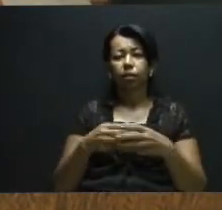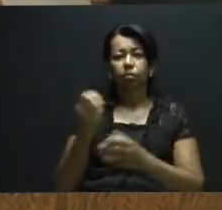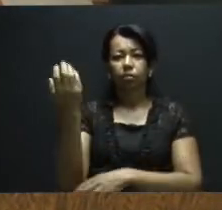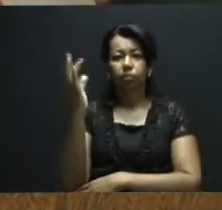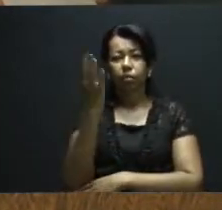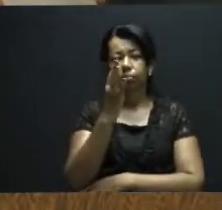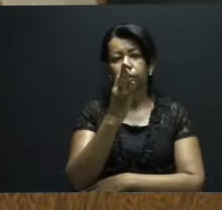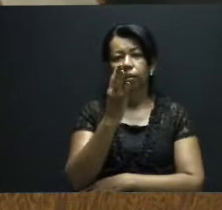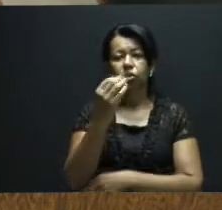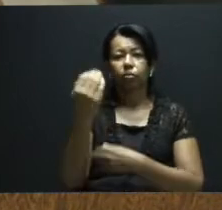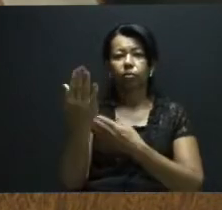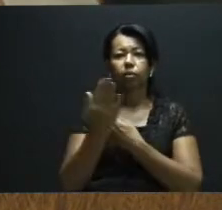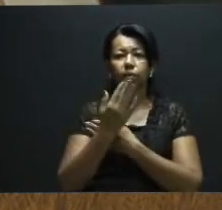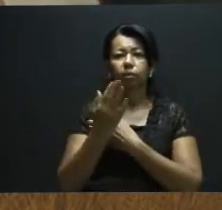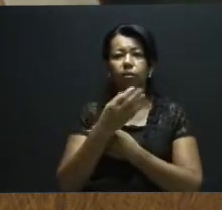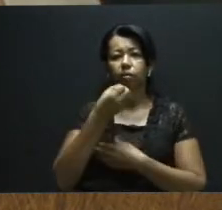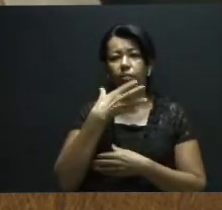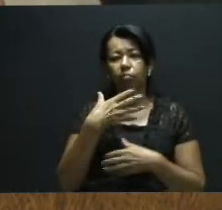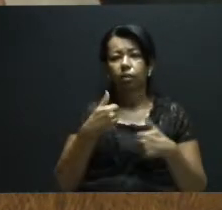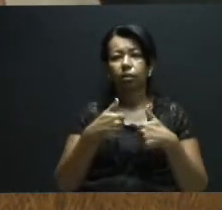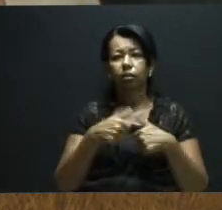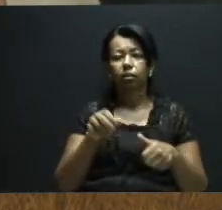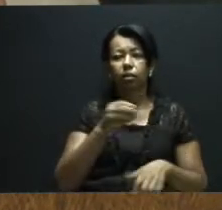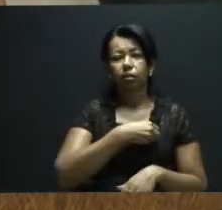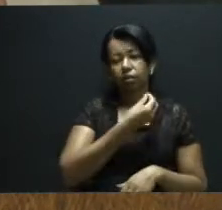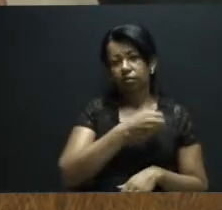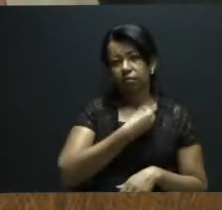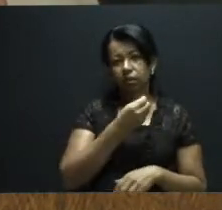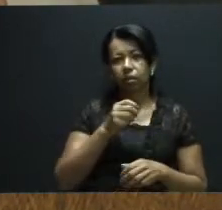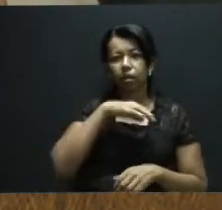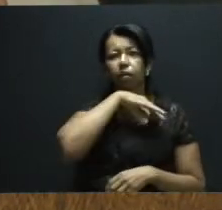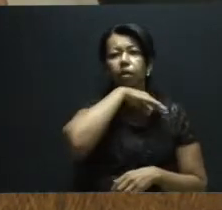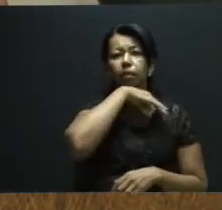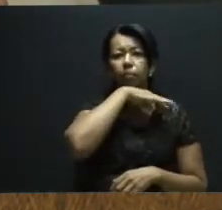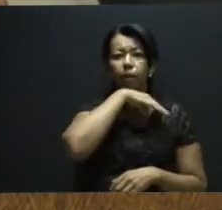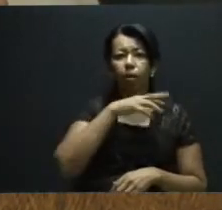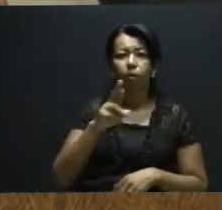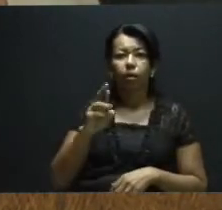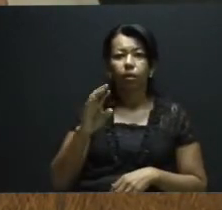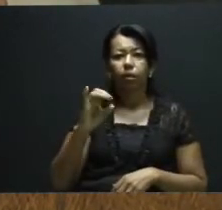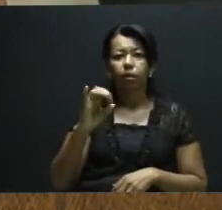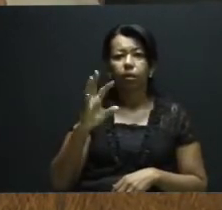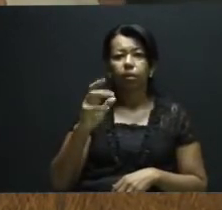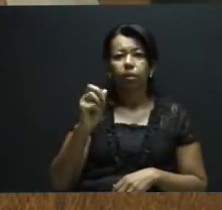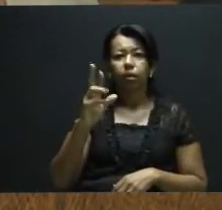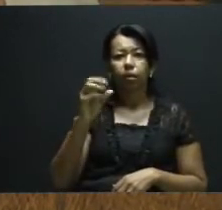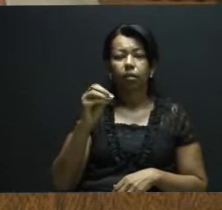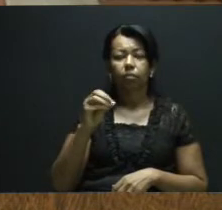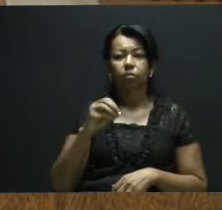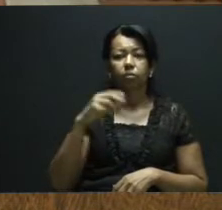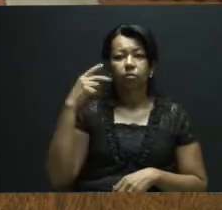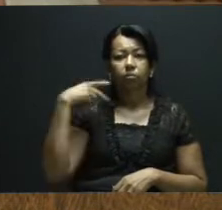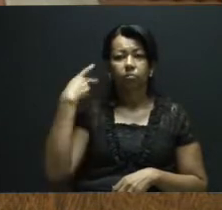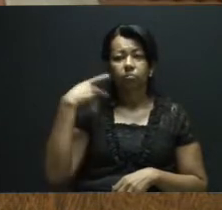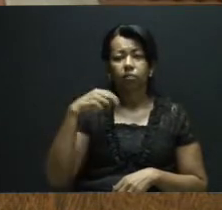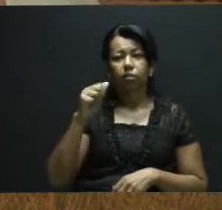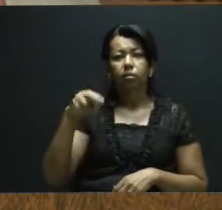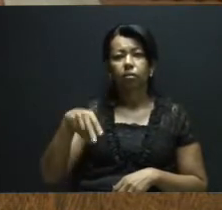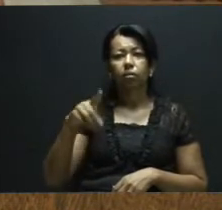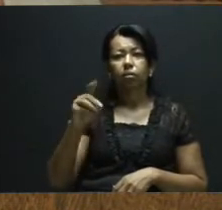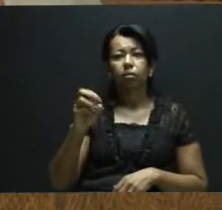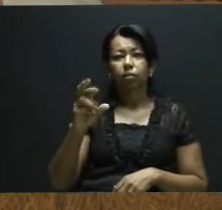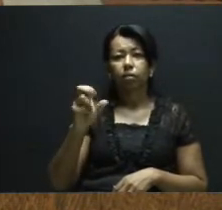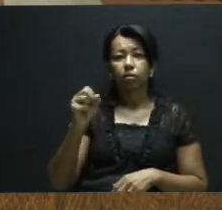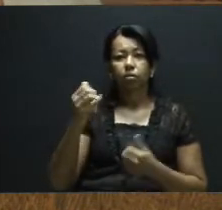e proteção e bem-estar da vida animal ricardo oliveira presidente anderson de lã andrade vice-presidente